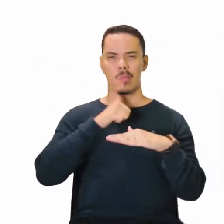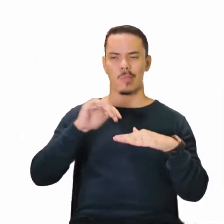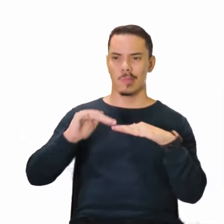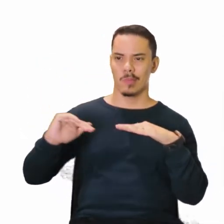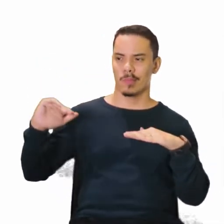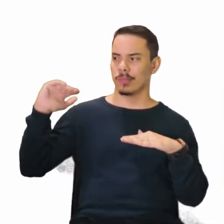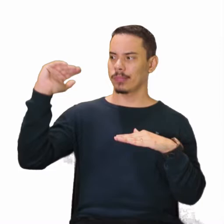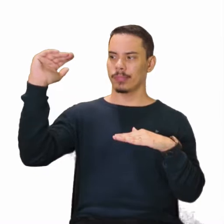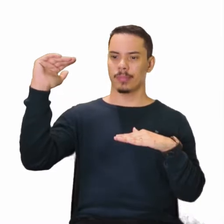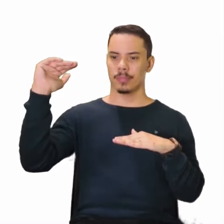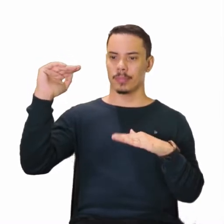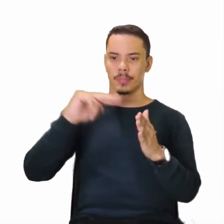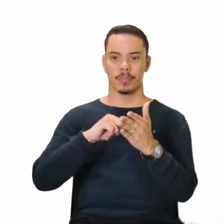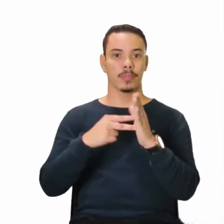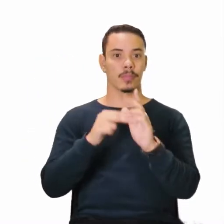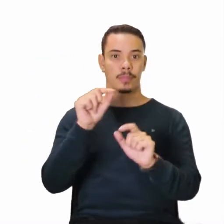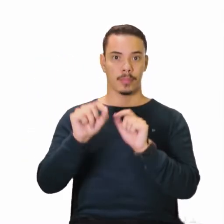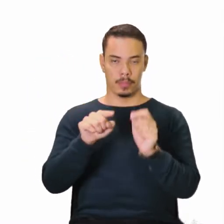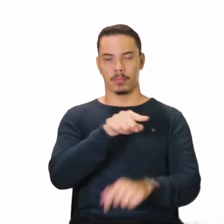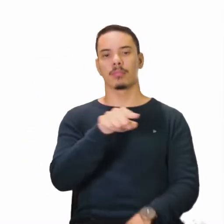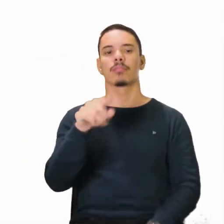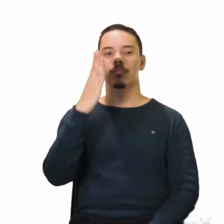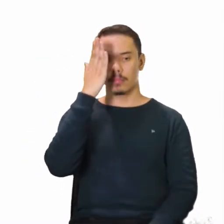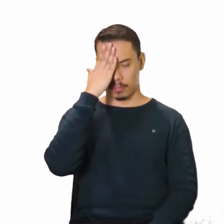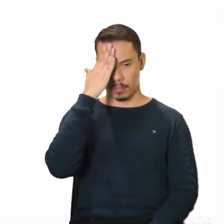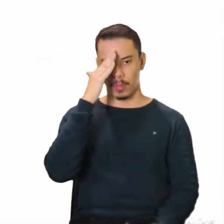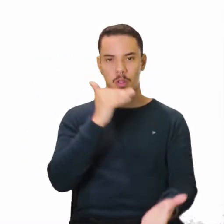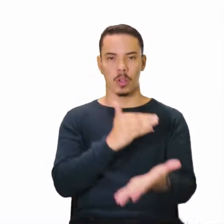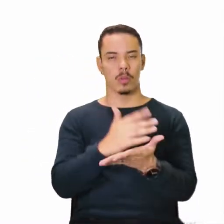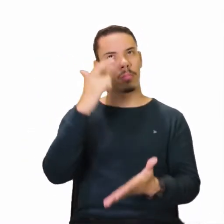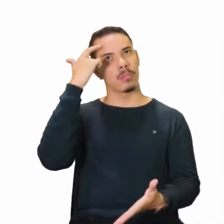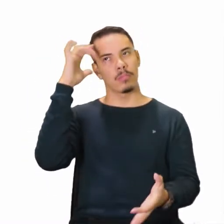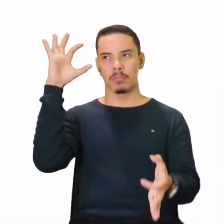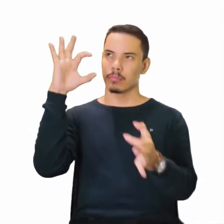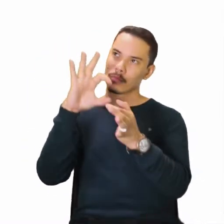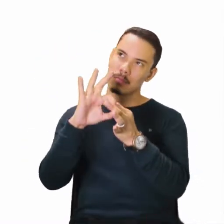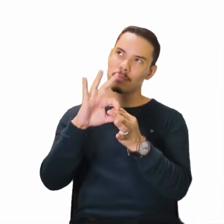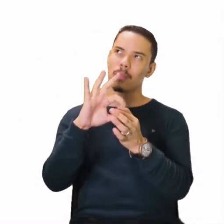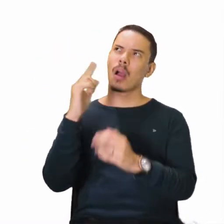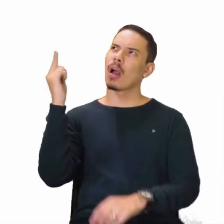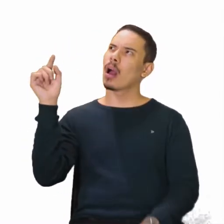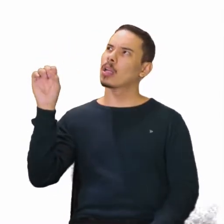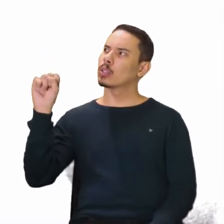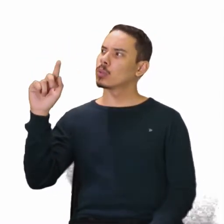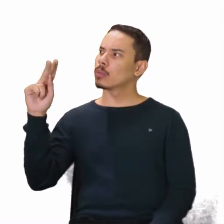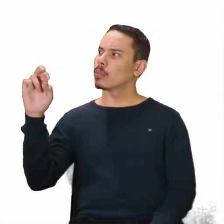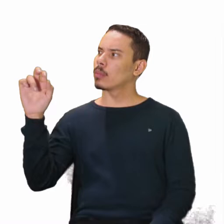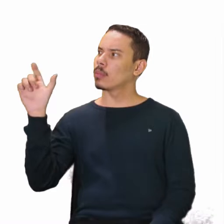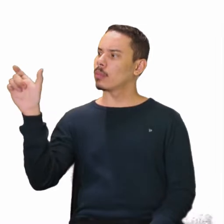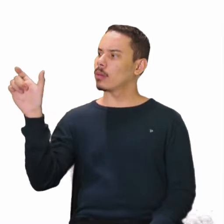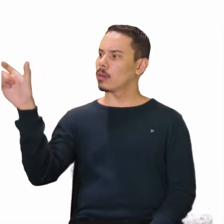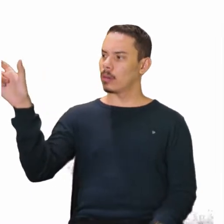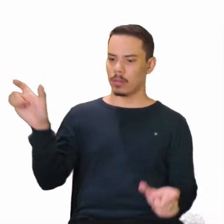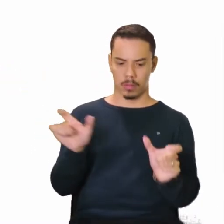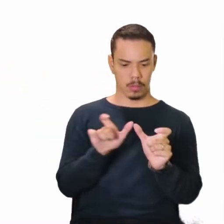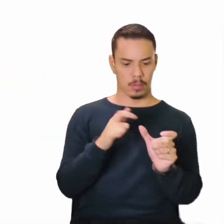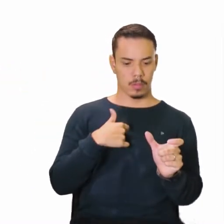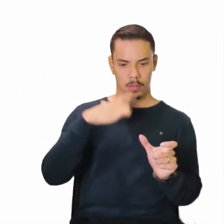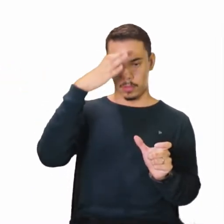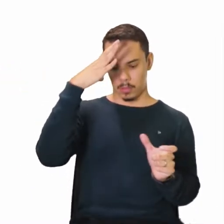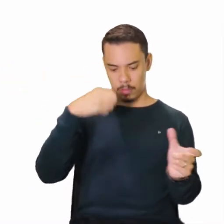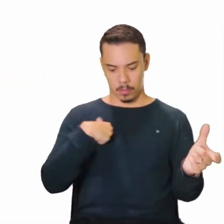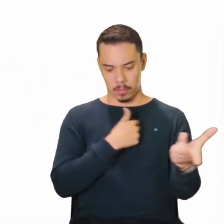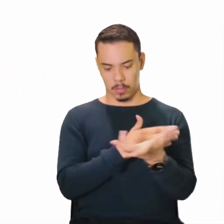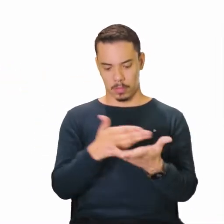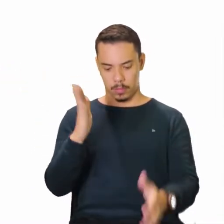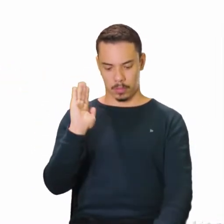super, tá certo? Você com certeza tem que começar a fazer essas analogias para daí e começar a compreender que